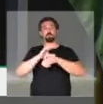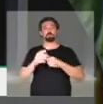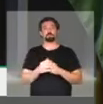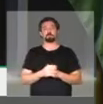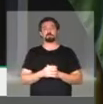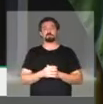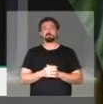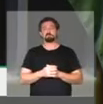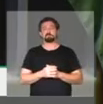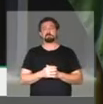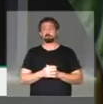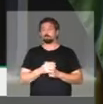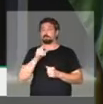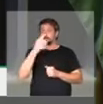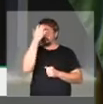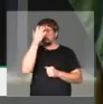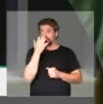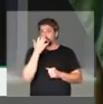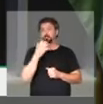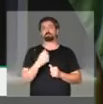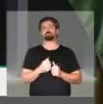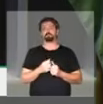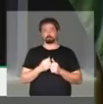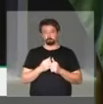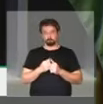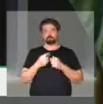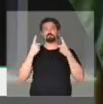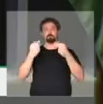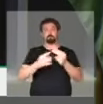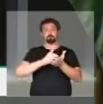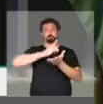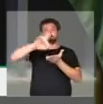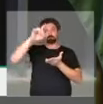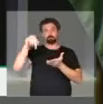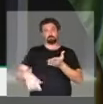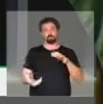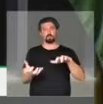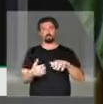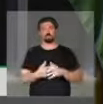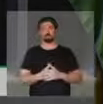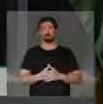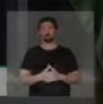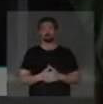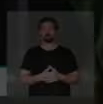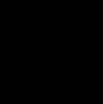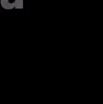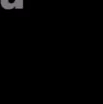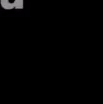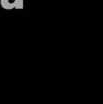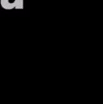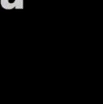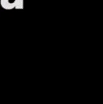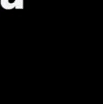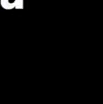constitucionais. É séria essa questão, merece o repúdio do Parlamento brasileiro. Muito obrigado.